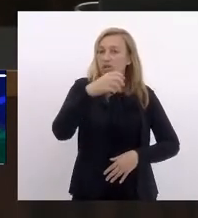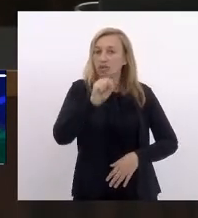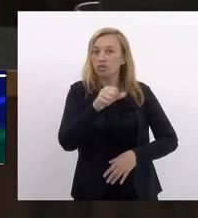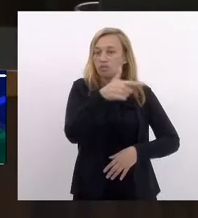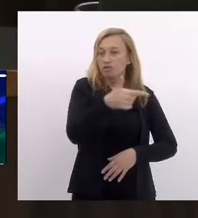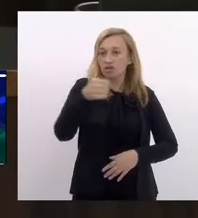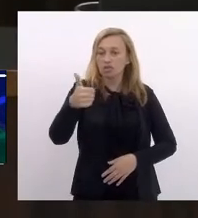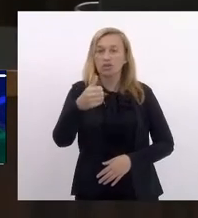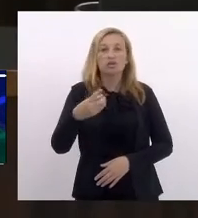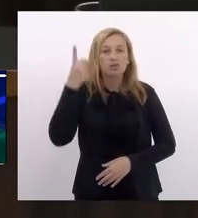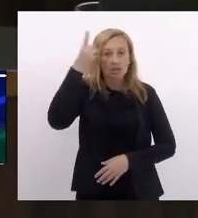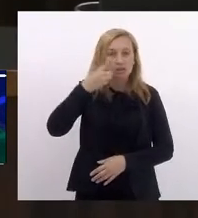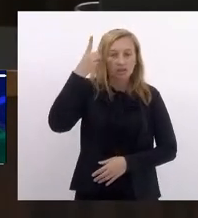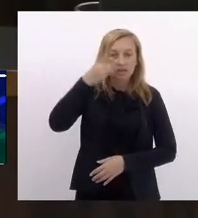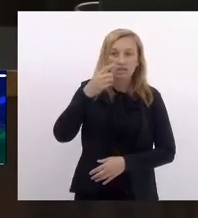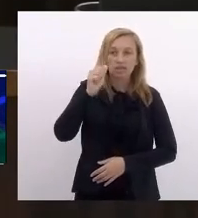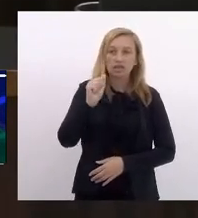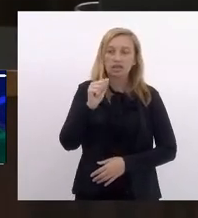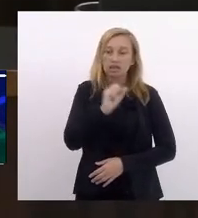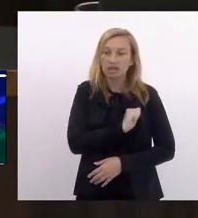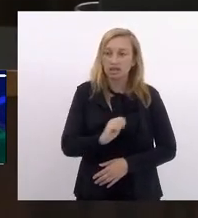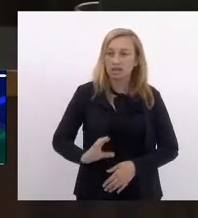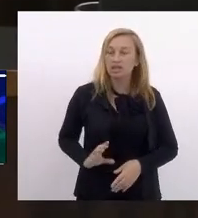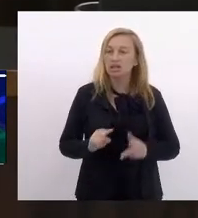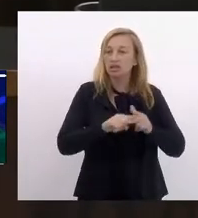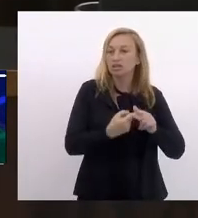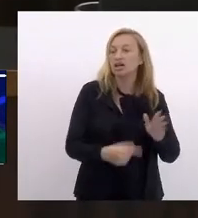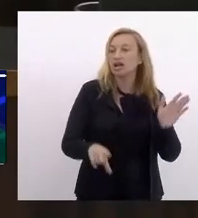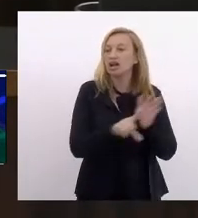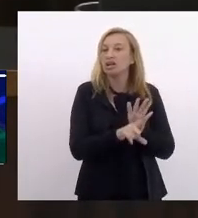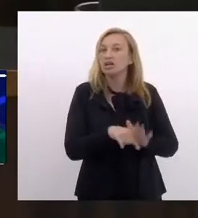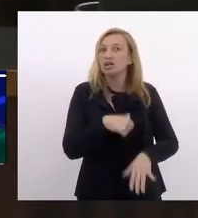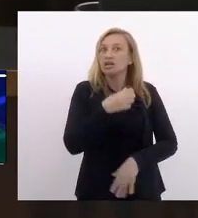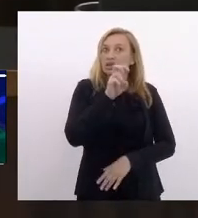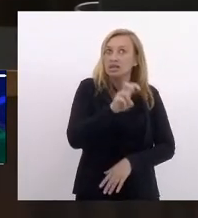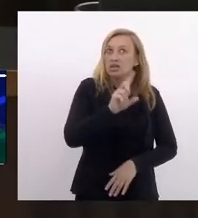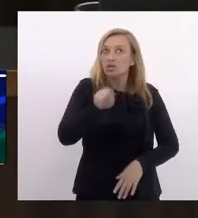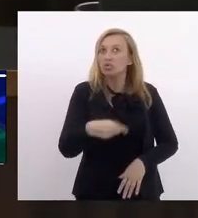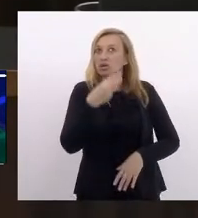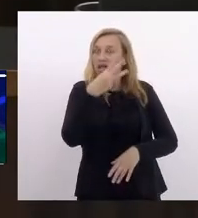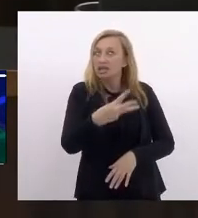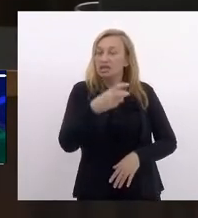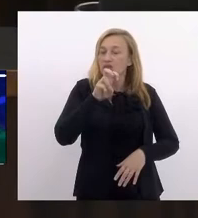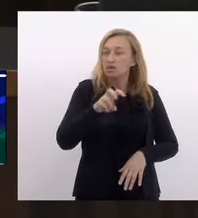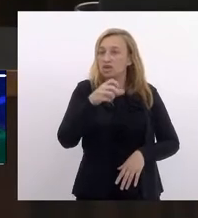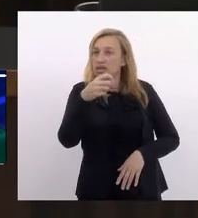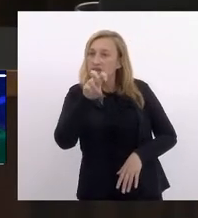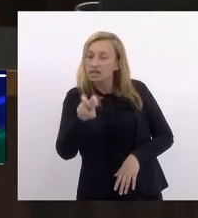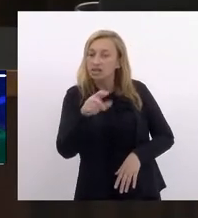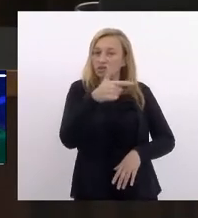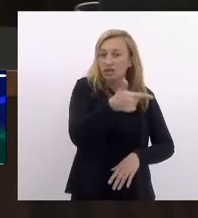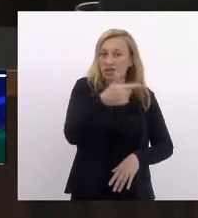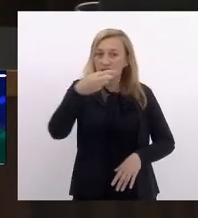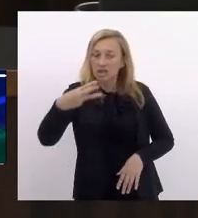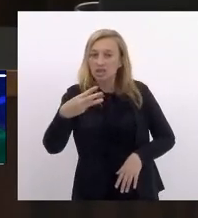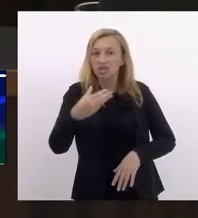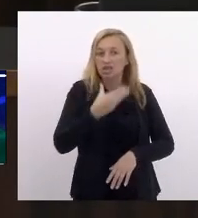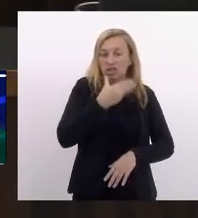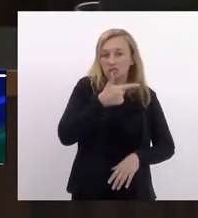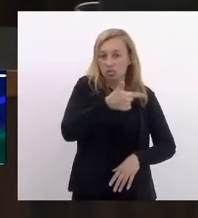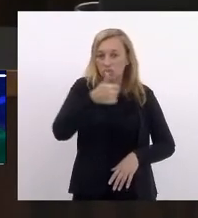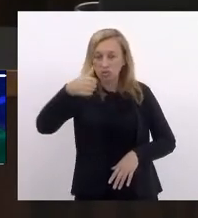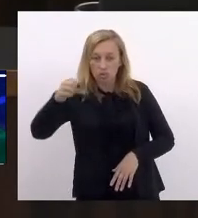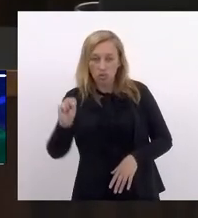4.348/2021, de autoria do deputado André Siciliano, que altera a lei número 5.355, de 23 de dezembro de